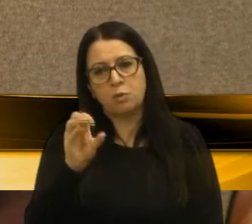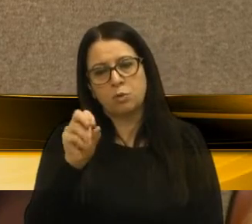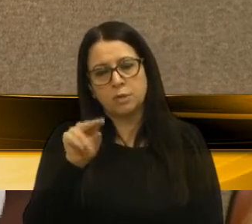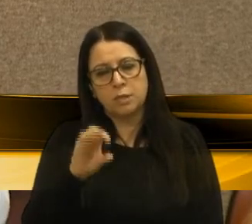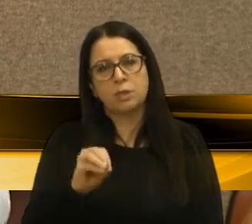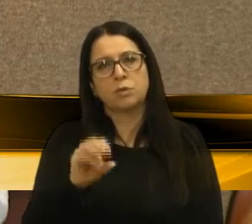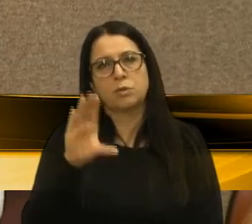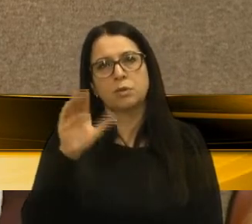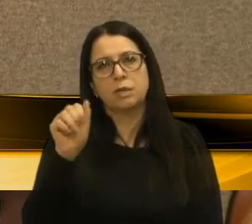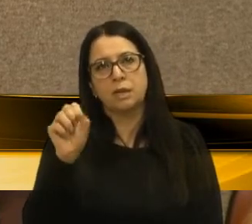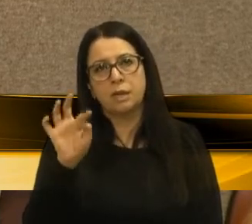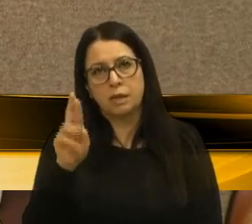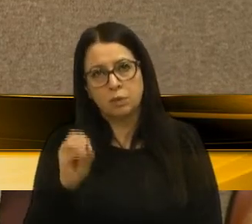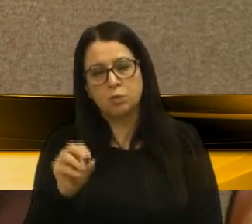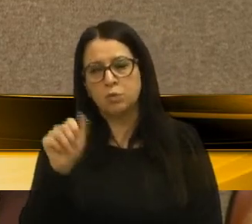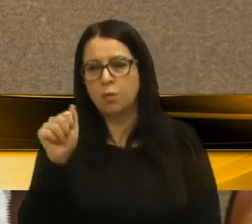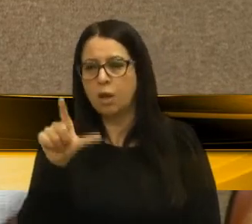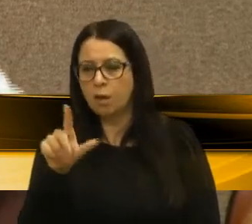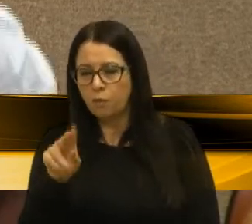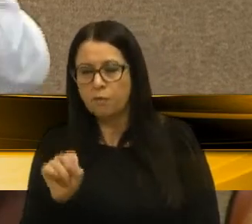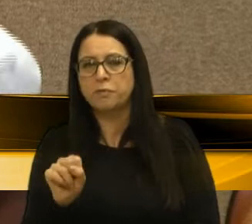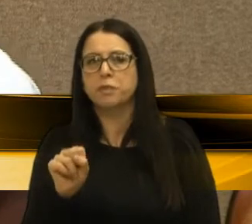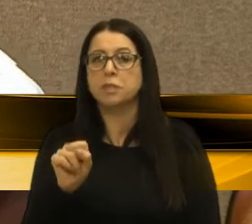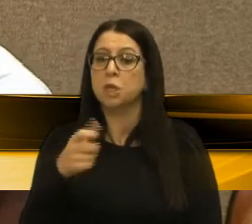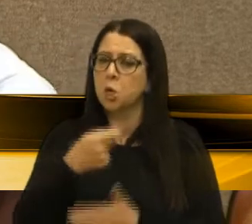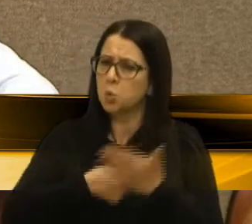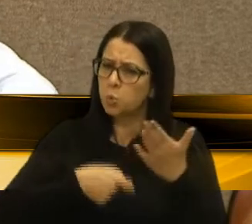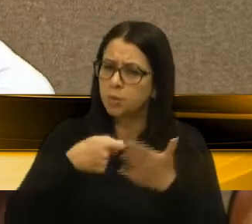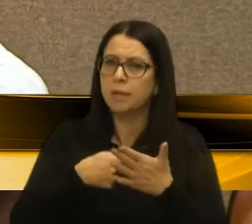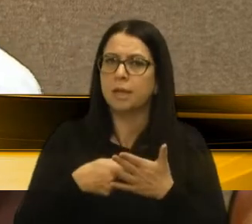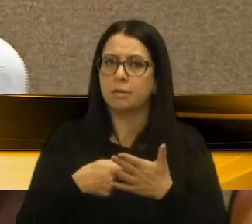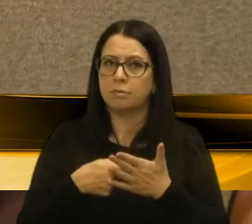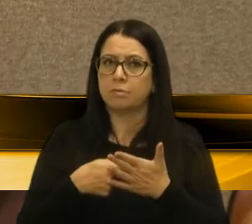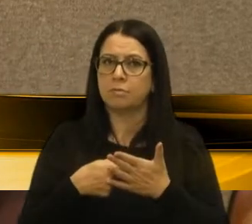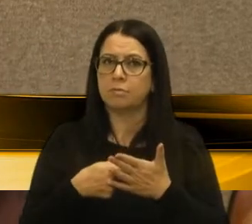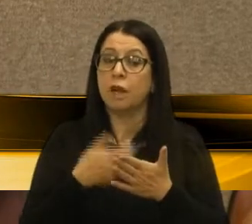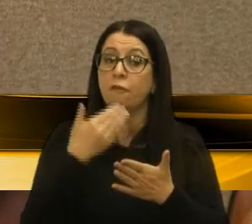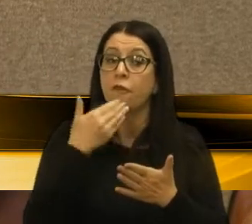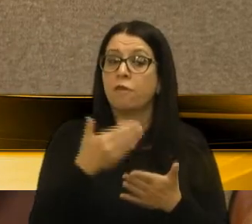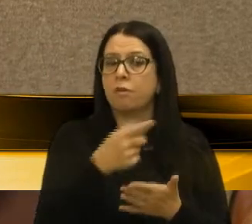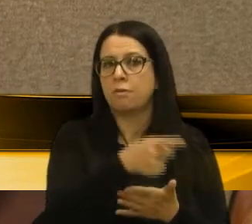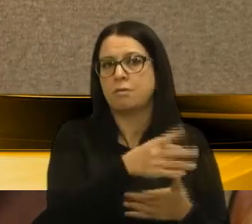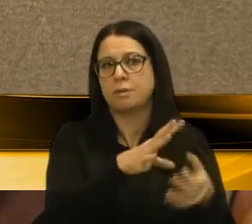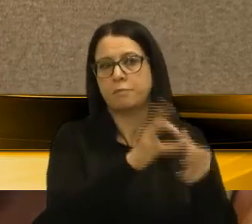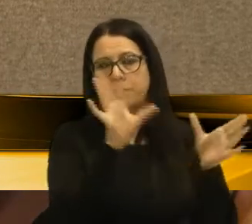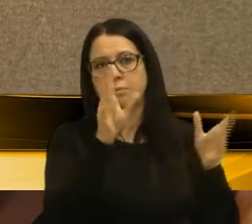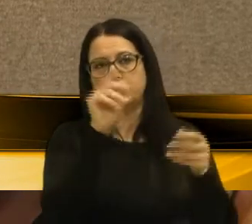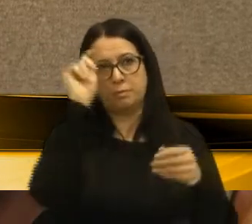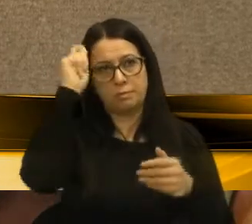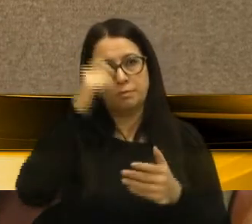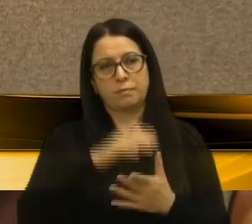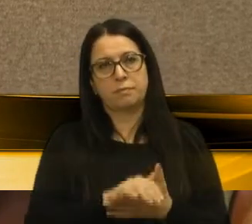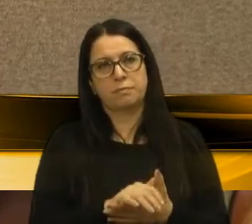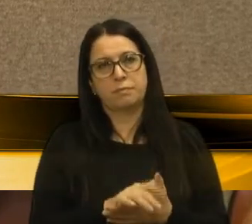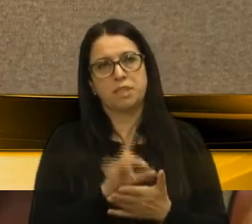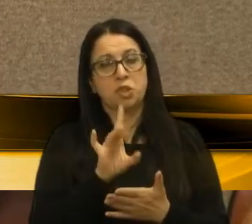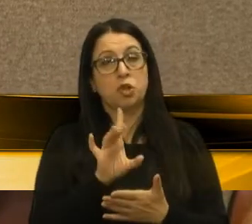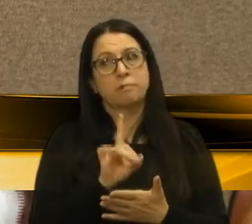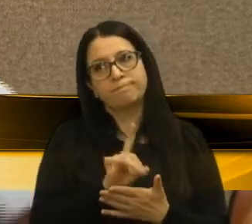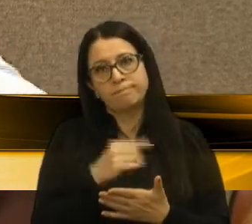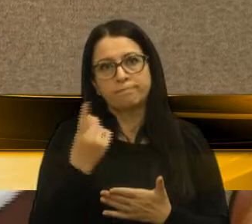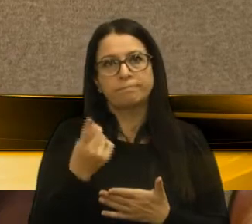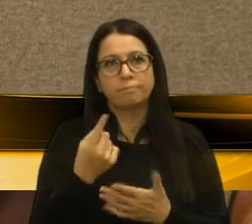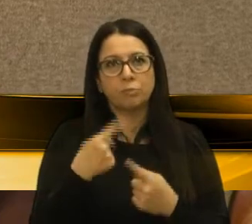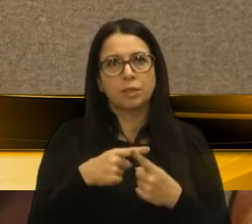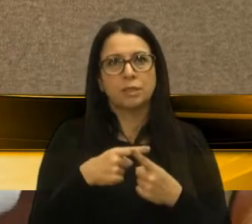Castro Alves, literatos que lutaram em favor da libertação dos negros, mas só foi porque houve